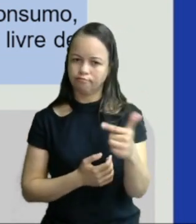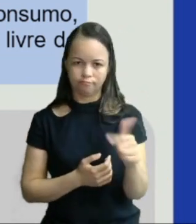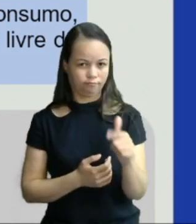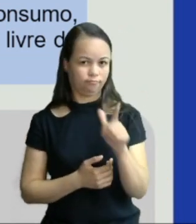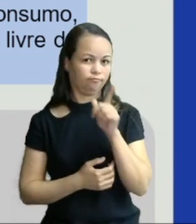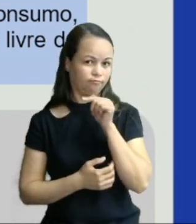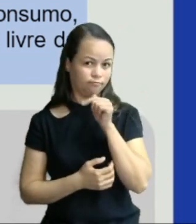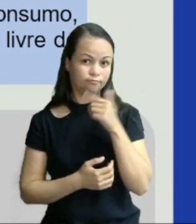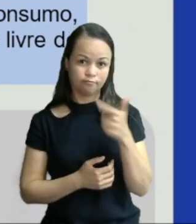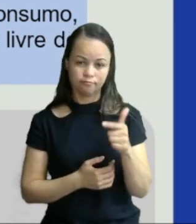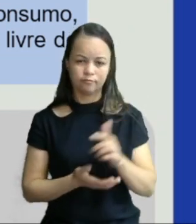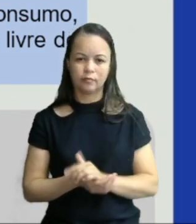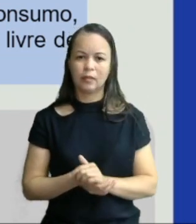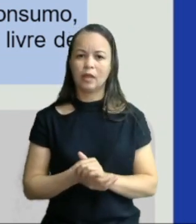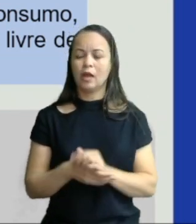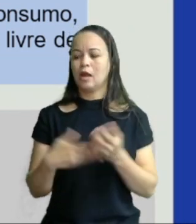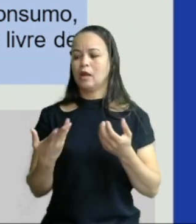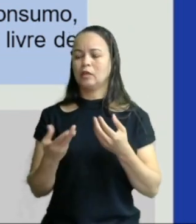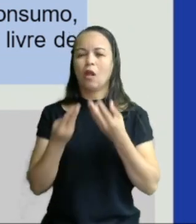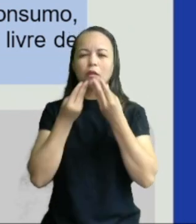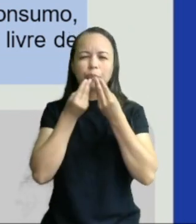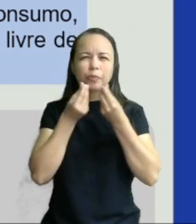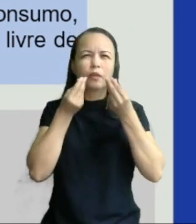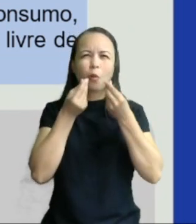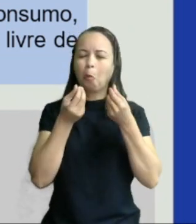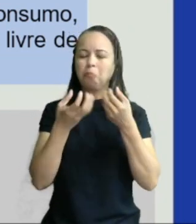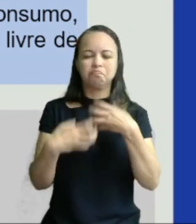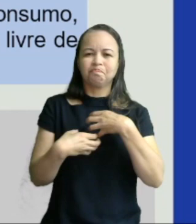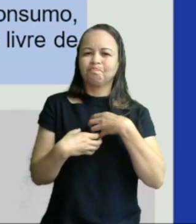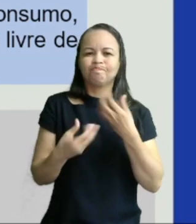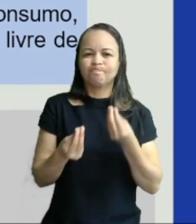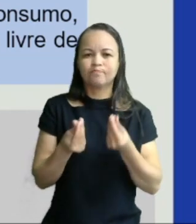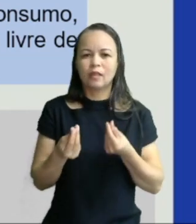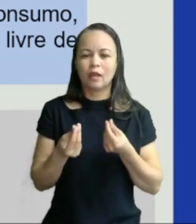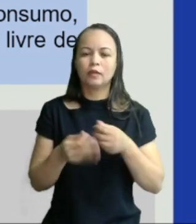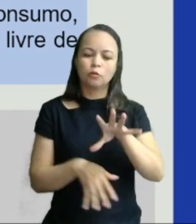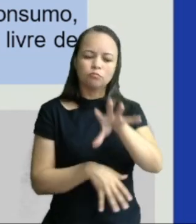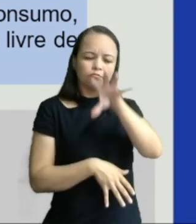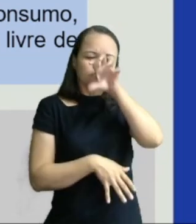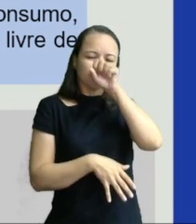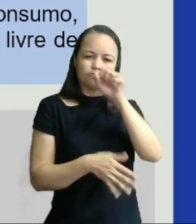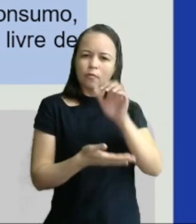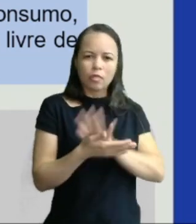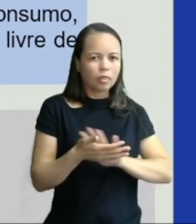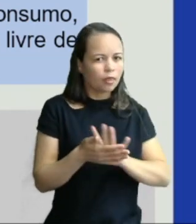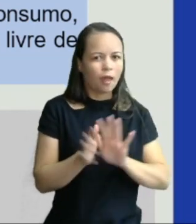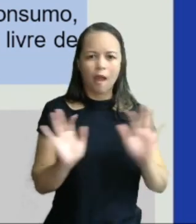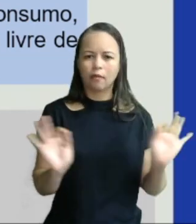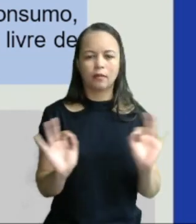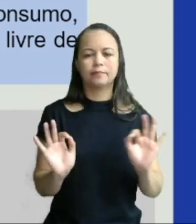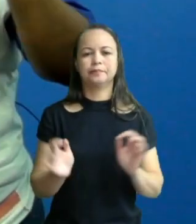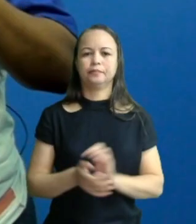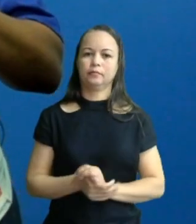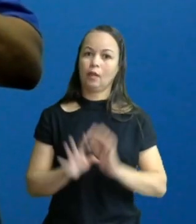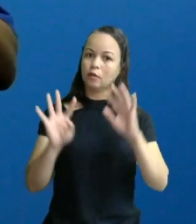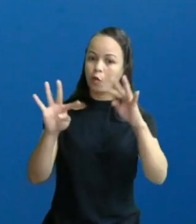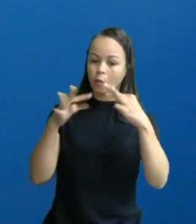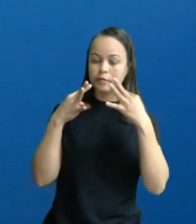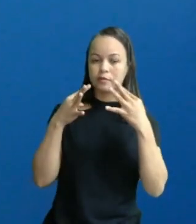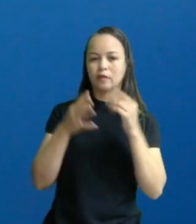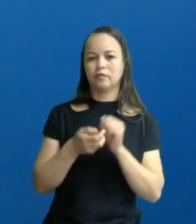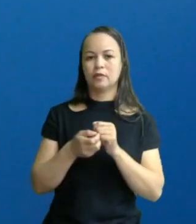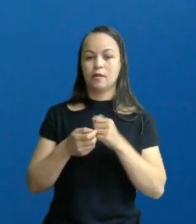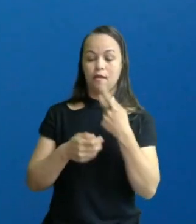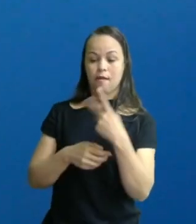cor, insípida, que não tem gosto, inodoro, que não tem cheiro. Mas vejam só, olha aqui para mim,